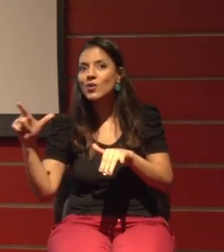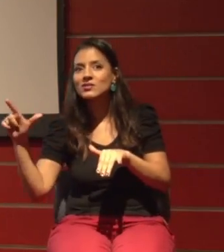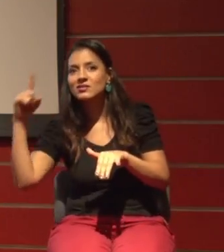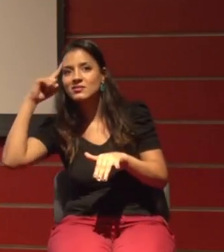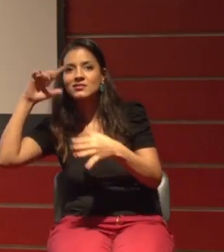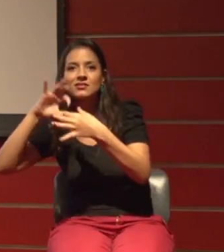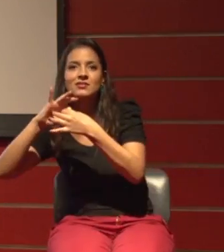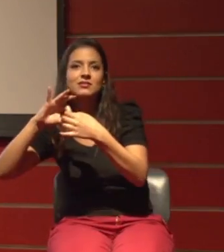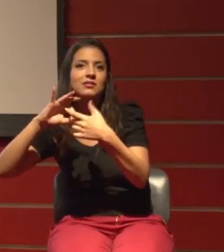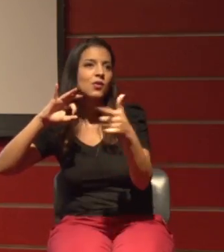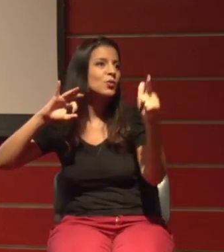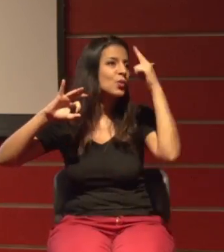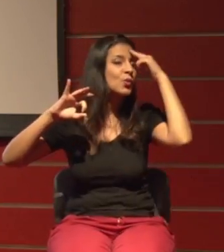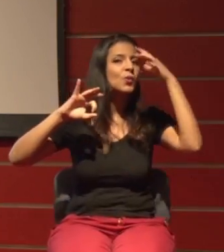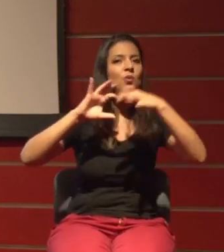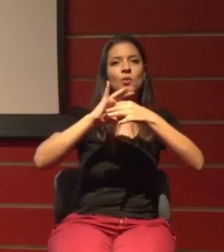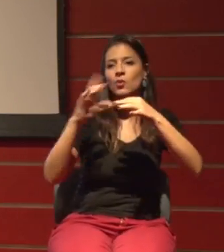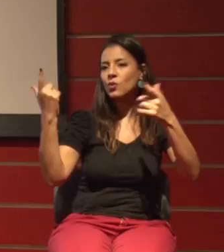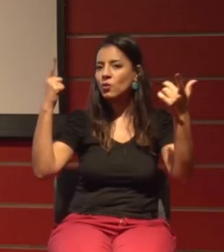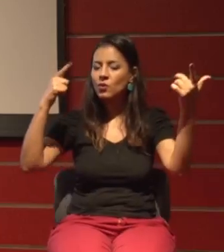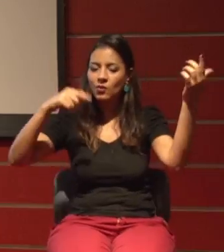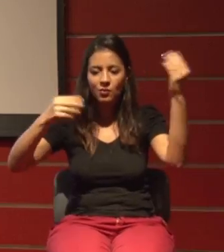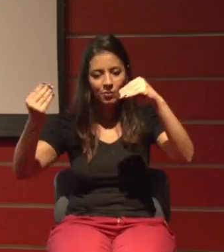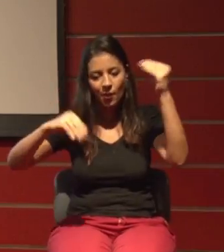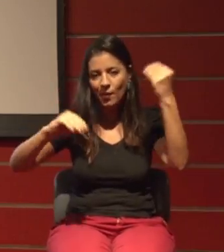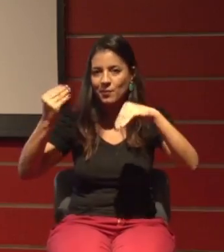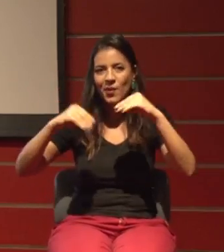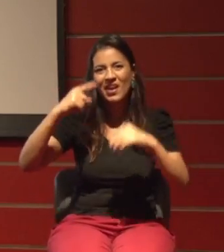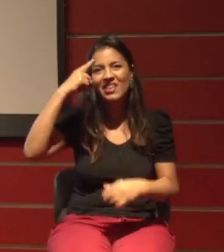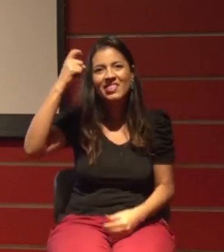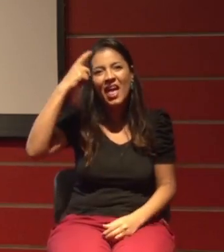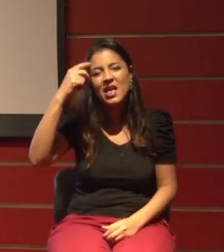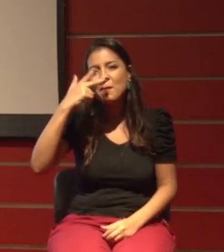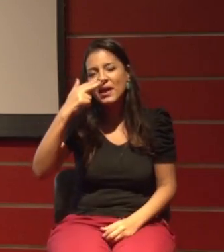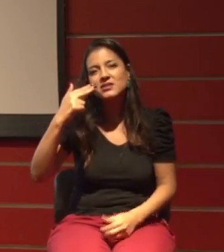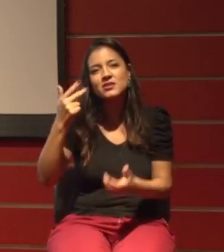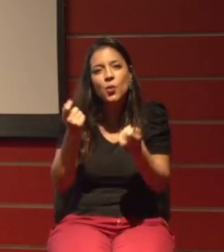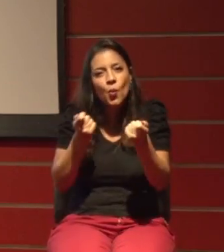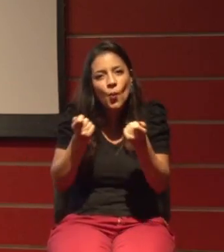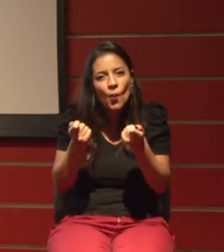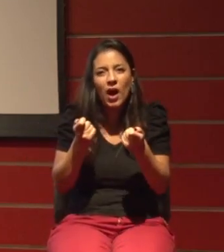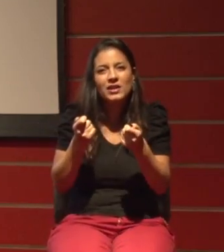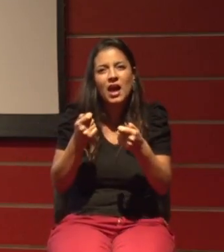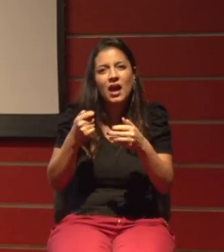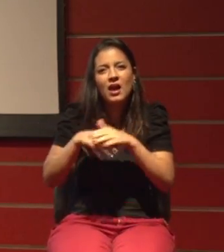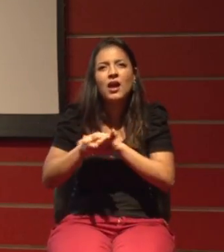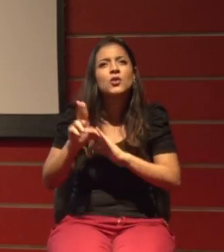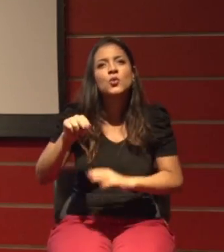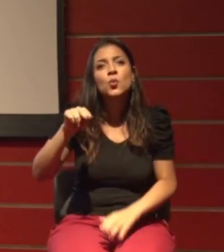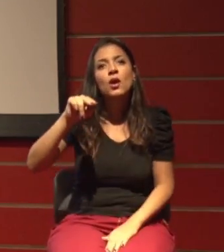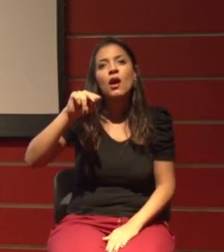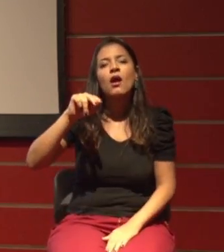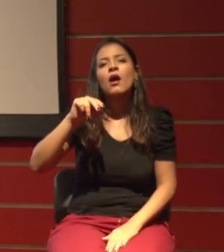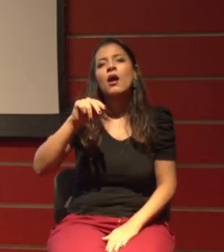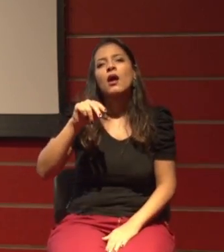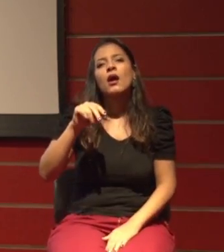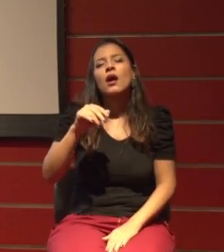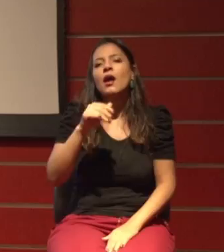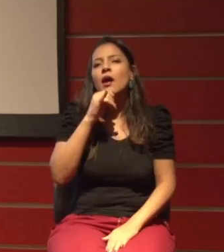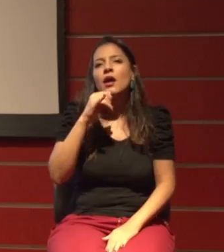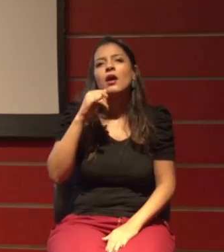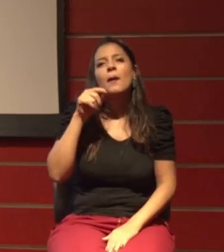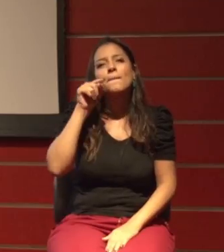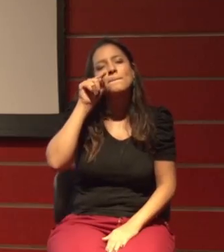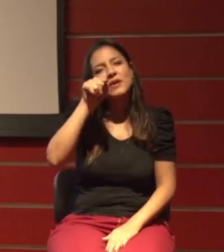já são interessantes desde o início não não economize ideia nunca não guarde ideia pro final não guarde ideia para você não guarde